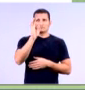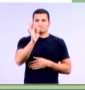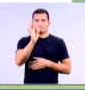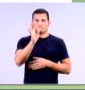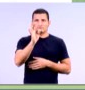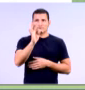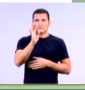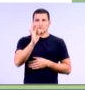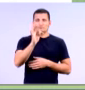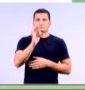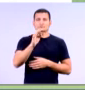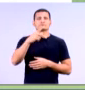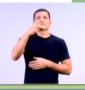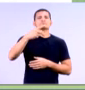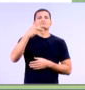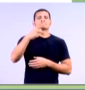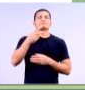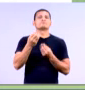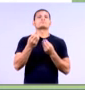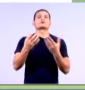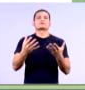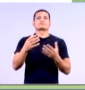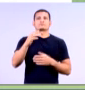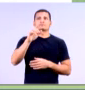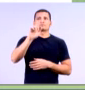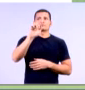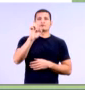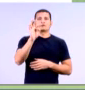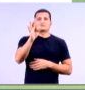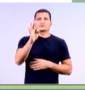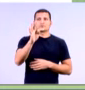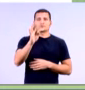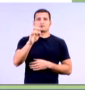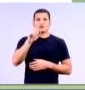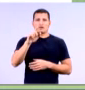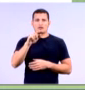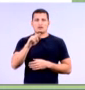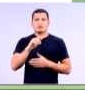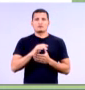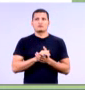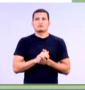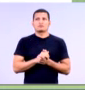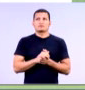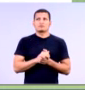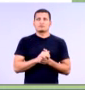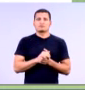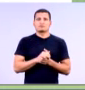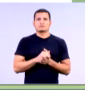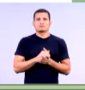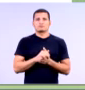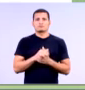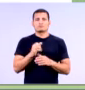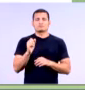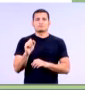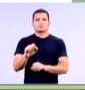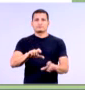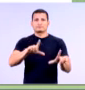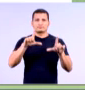E que serve? Para que serve? Vamos relembrar para que serve o get? O get é para retornar